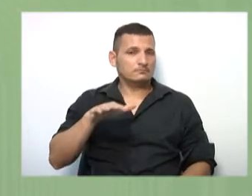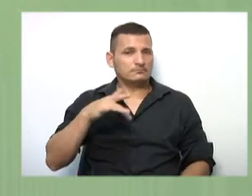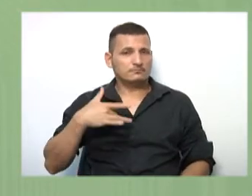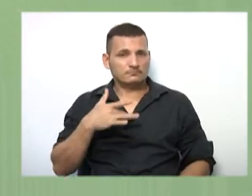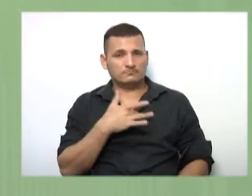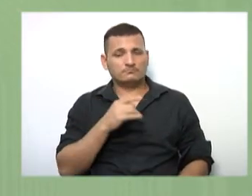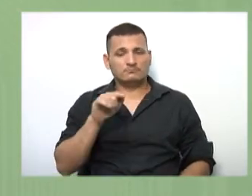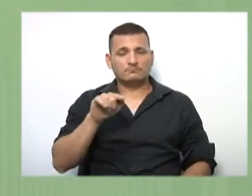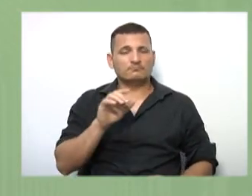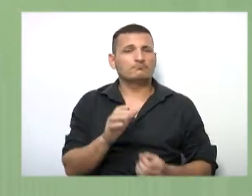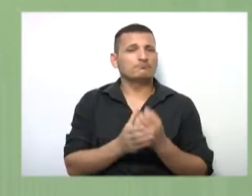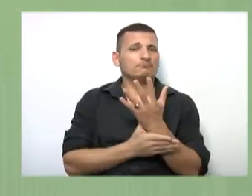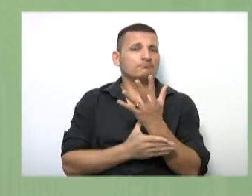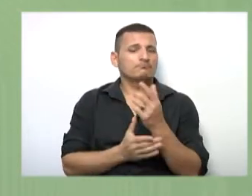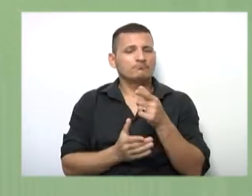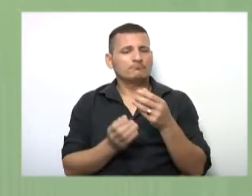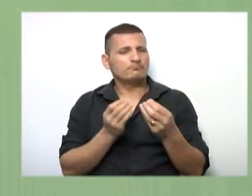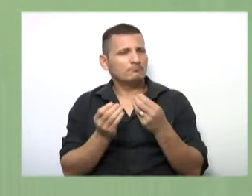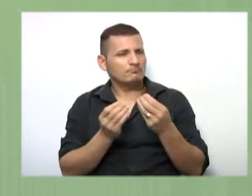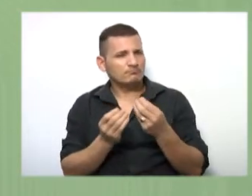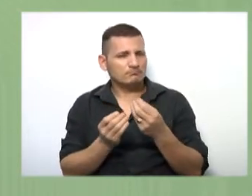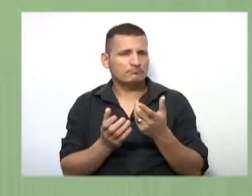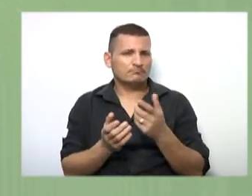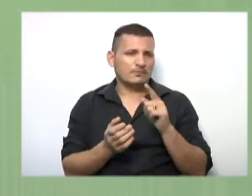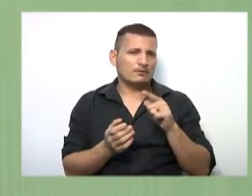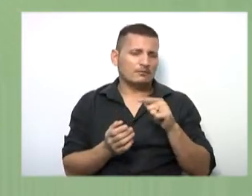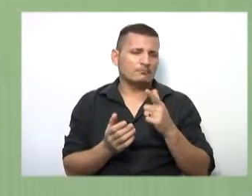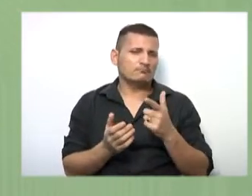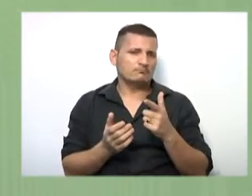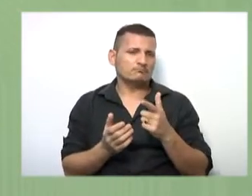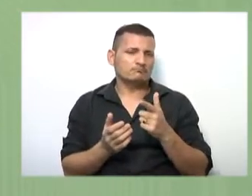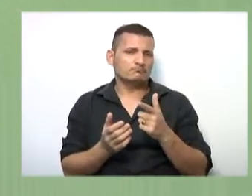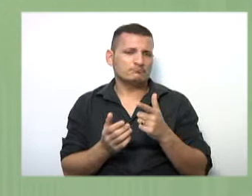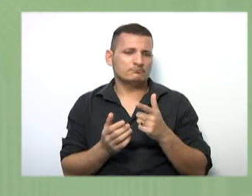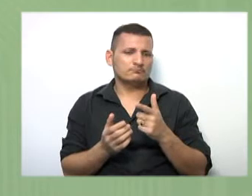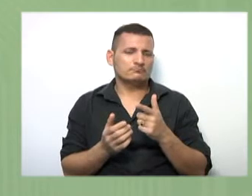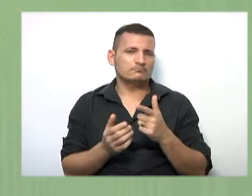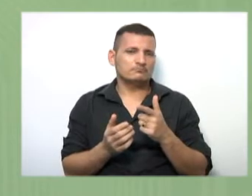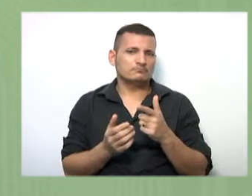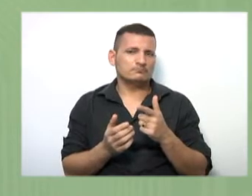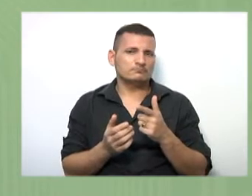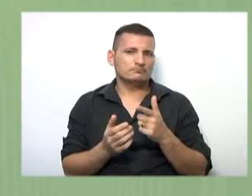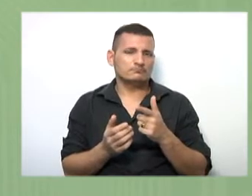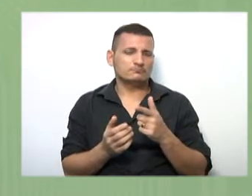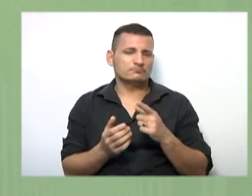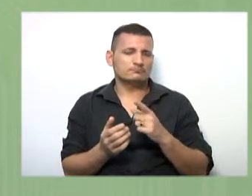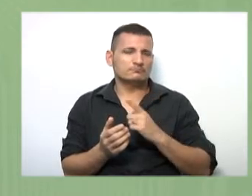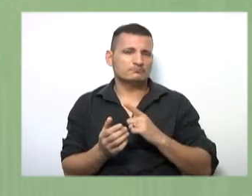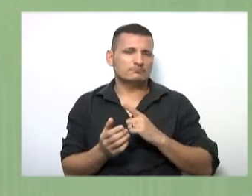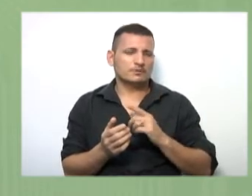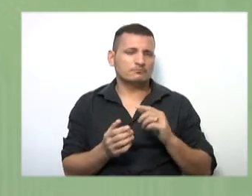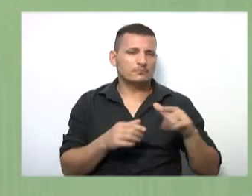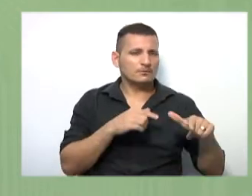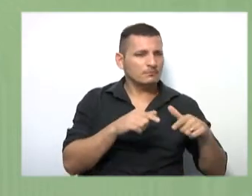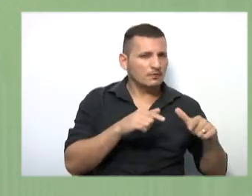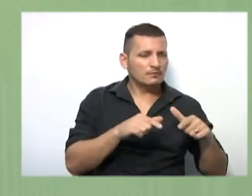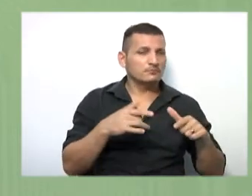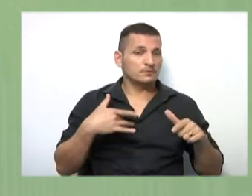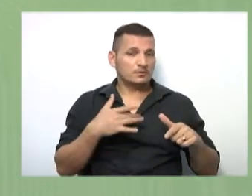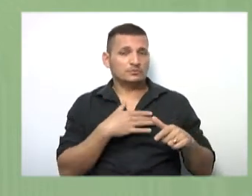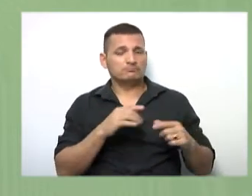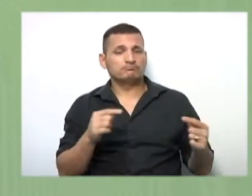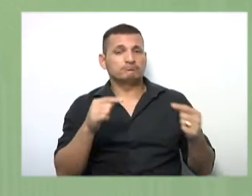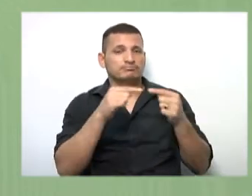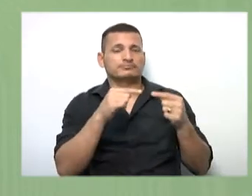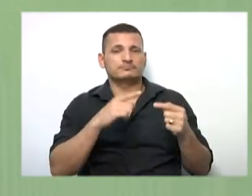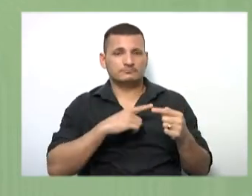surgiu como um pequeno bracinho oriundo do trabalho. Ela está muito interligada a esses dois ramos também. As cooperativas